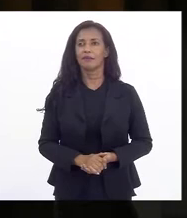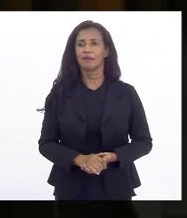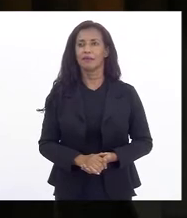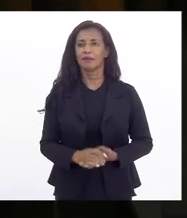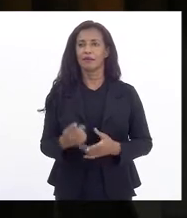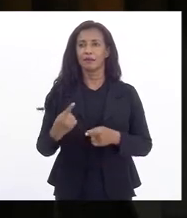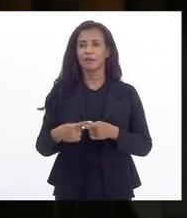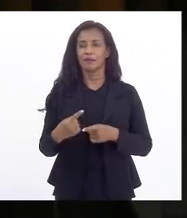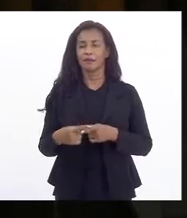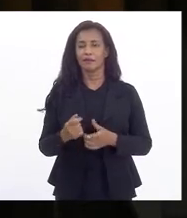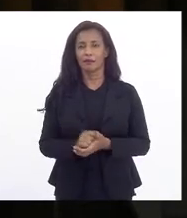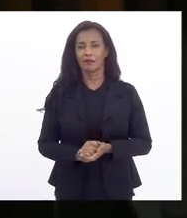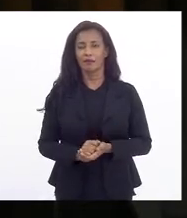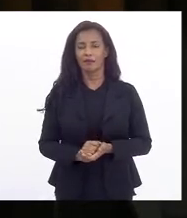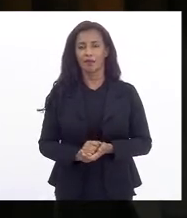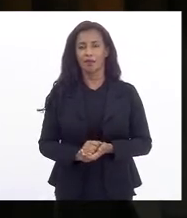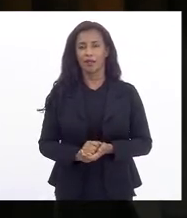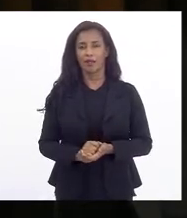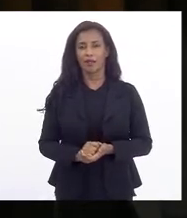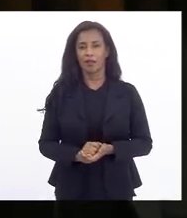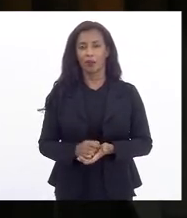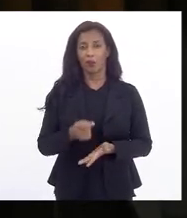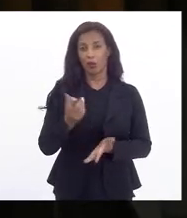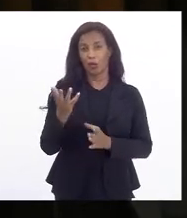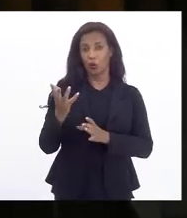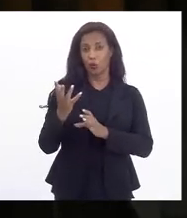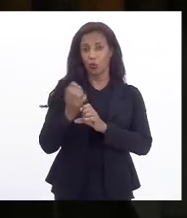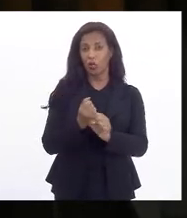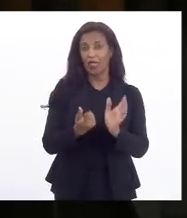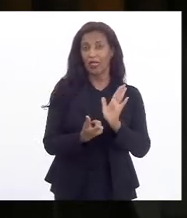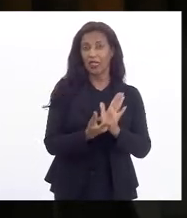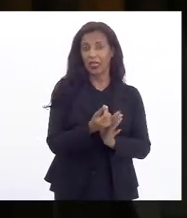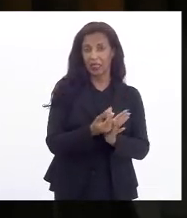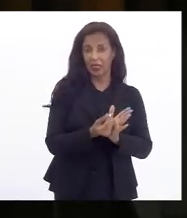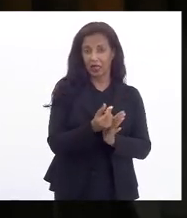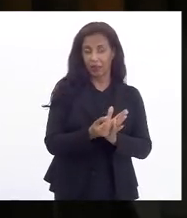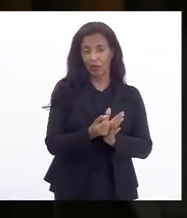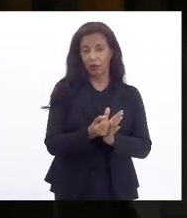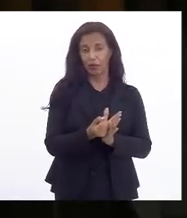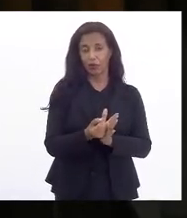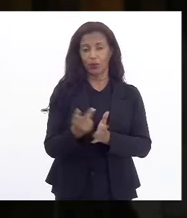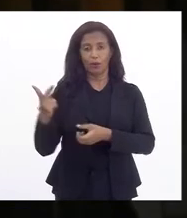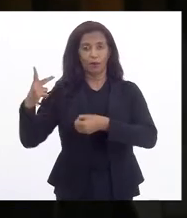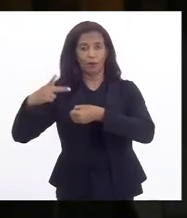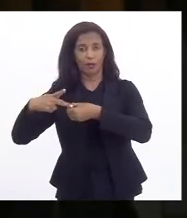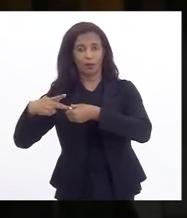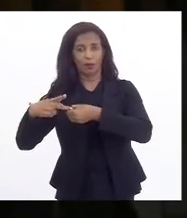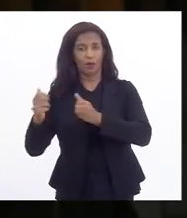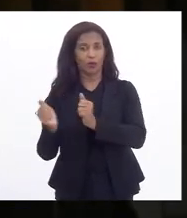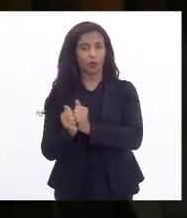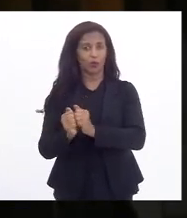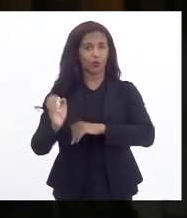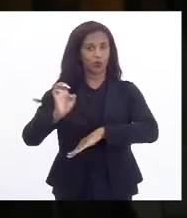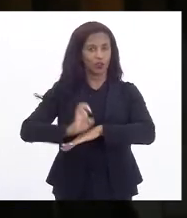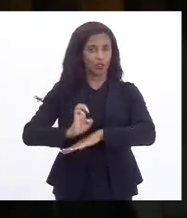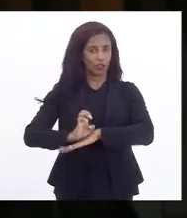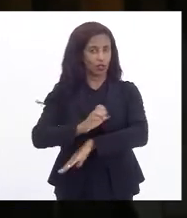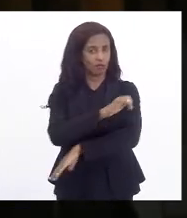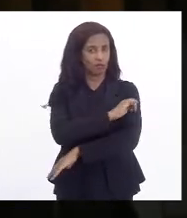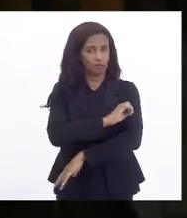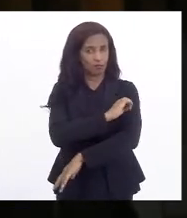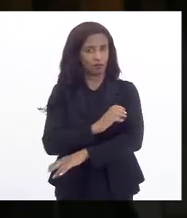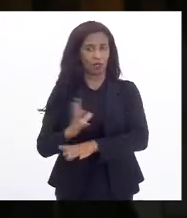é porque os contenciosos tributários da Petrobras com o estado do Rio de Janeiro